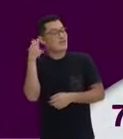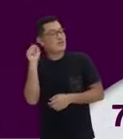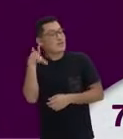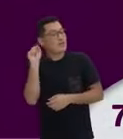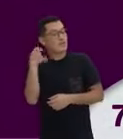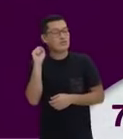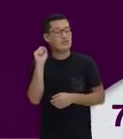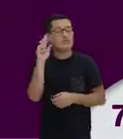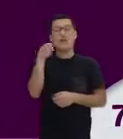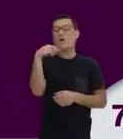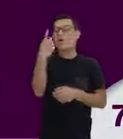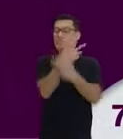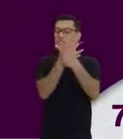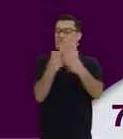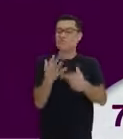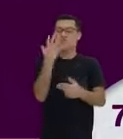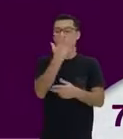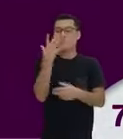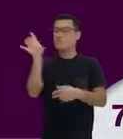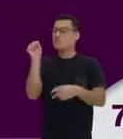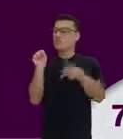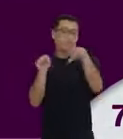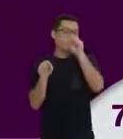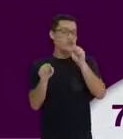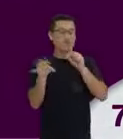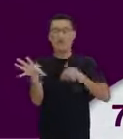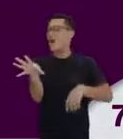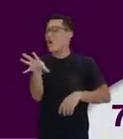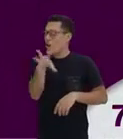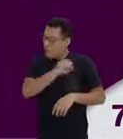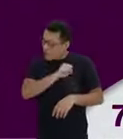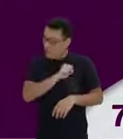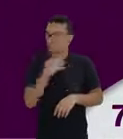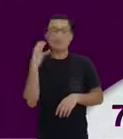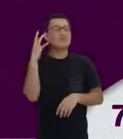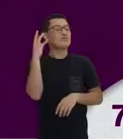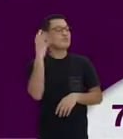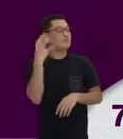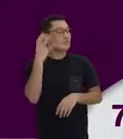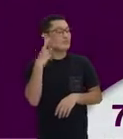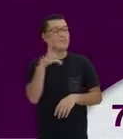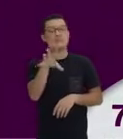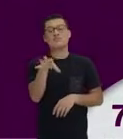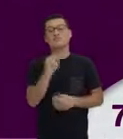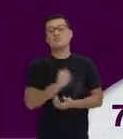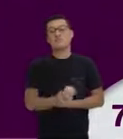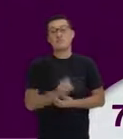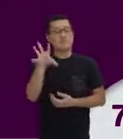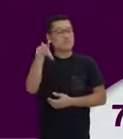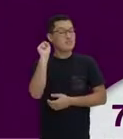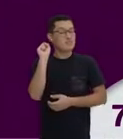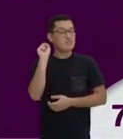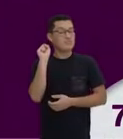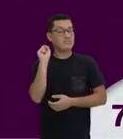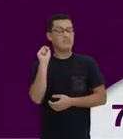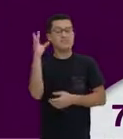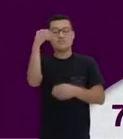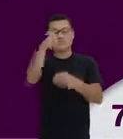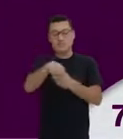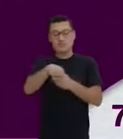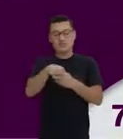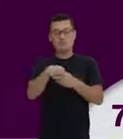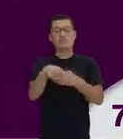e outras músicas a gente escolhe escutar quem gosta de escutar gente seleciona dentro de um repertório